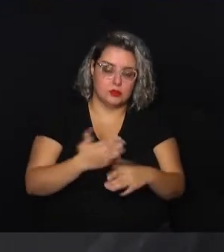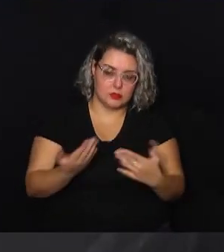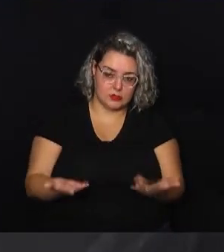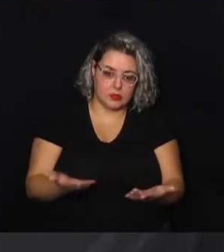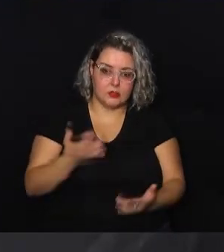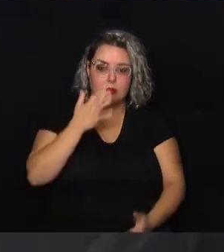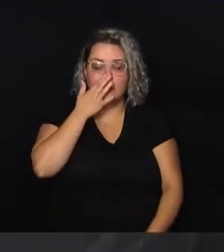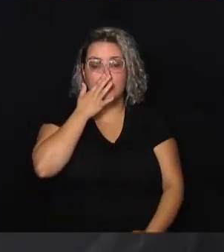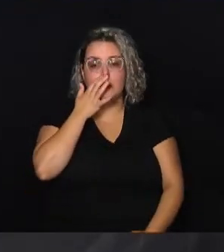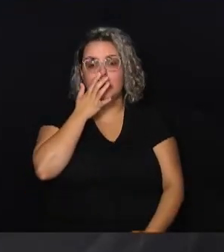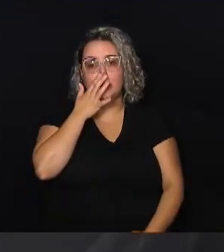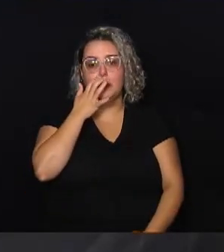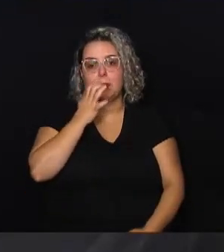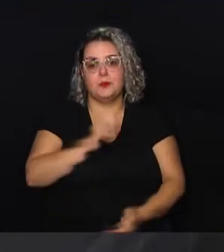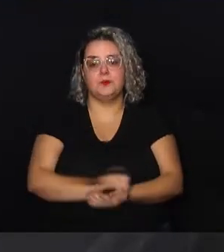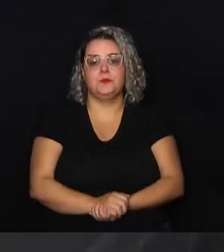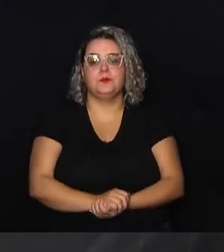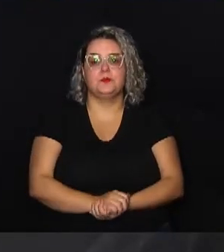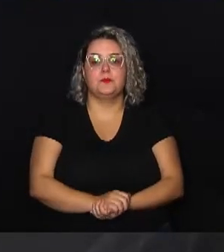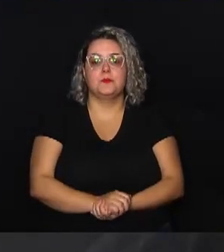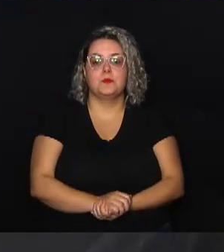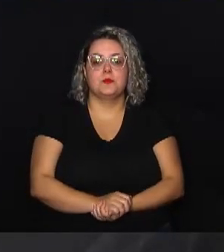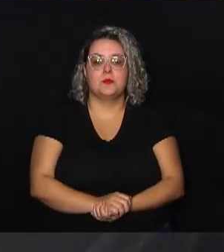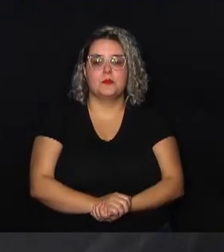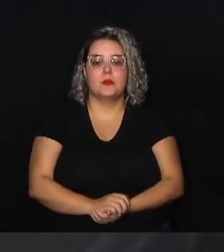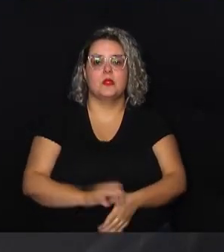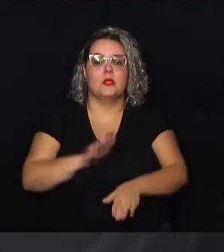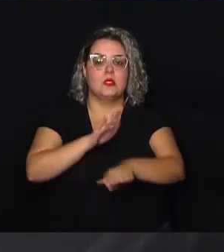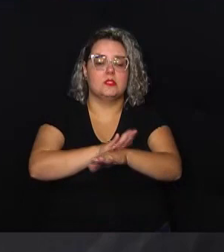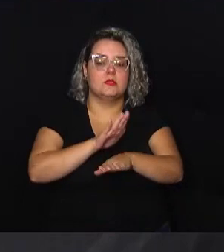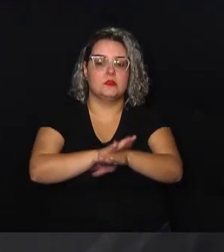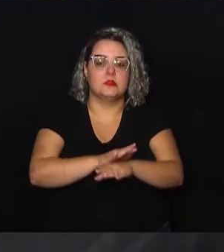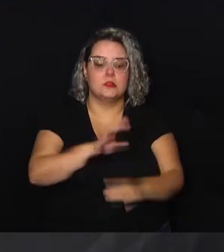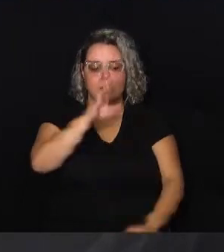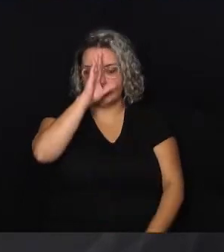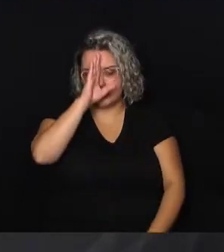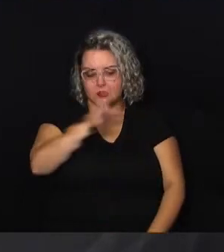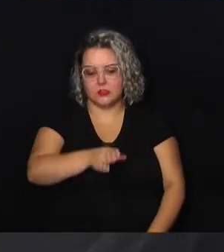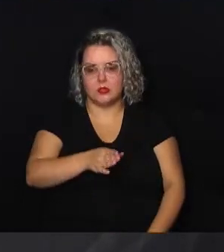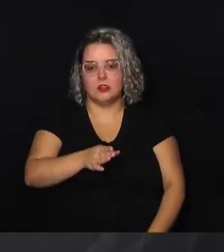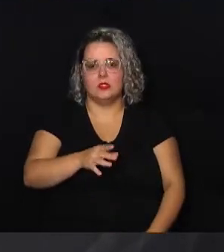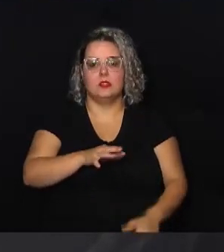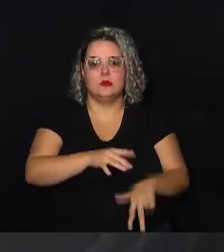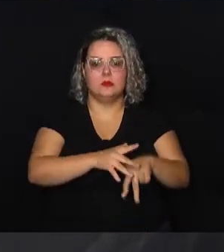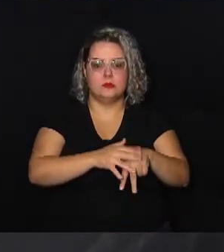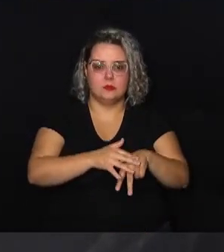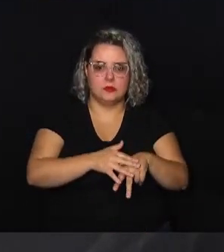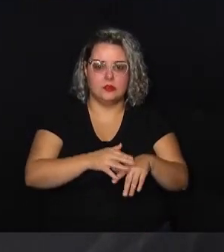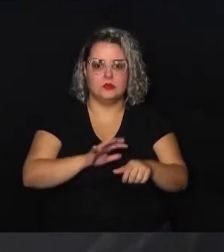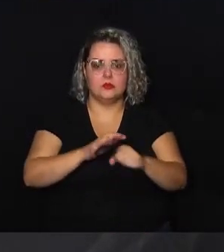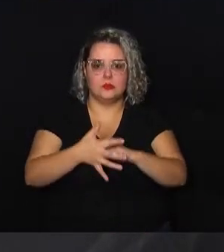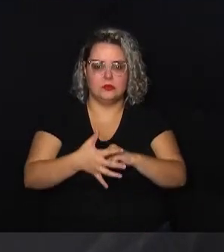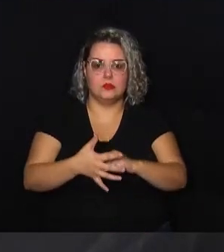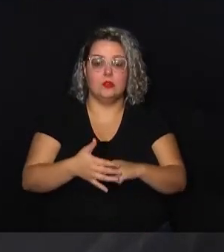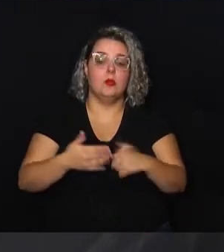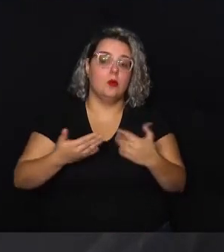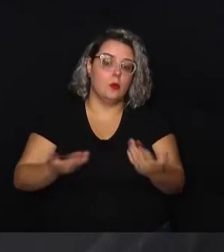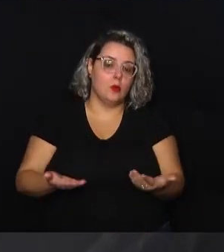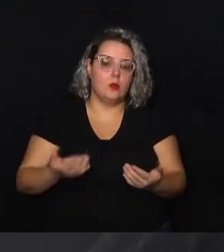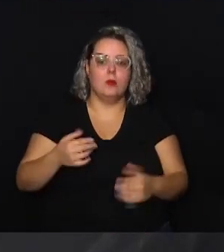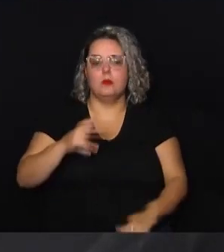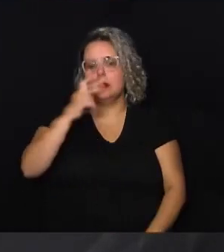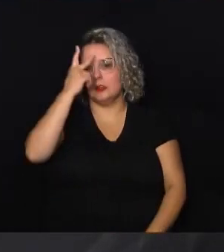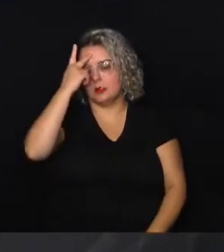seja pela necessidade de assistência direta aos pacientes com Covid, que nós ainda tivemos, seja pela